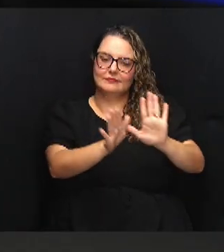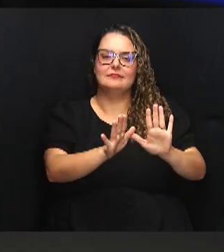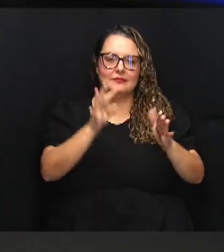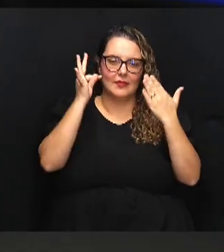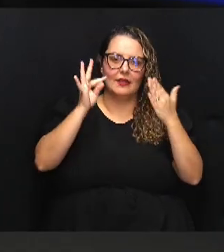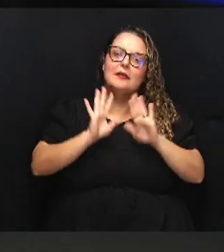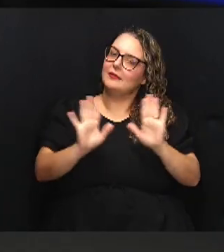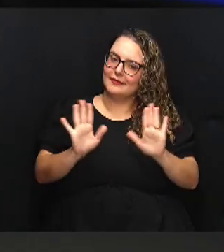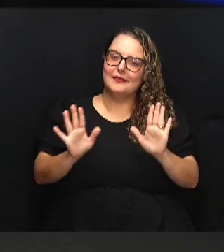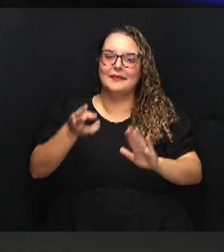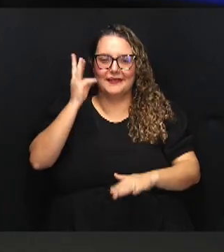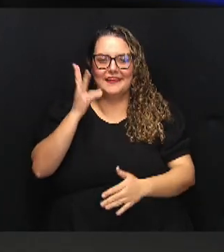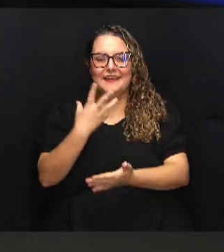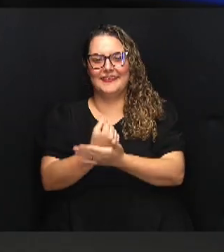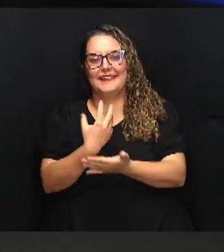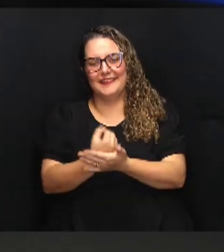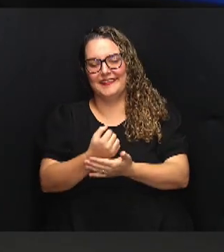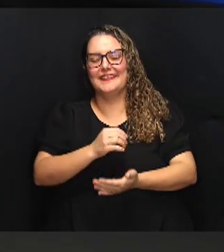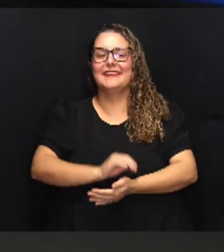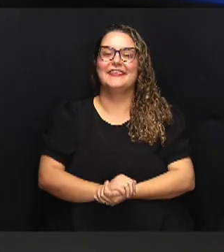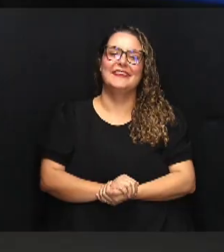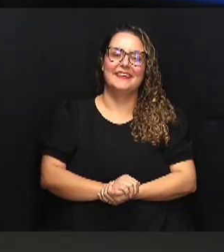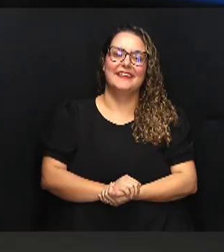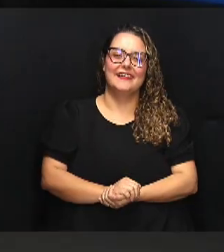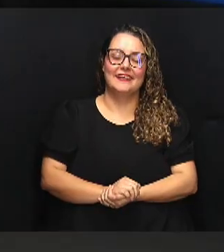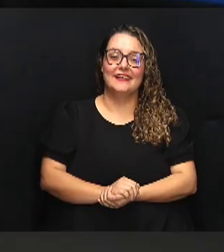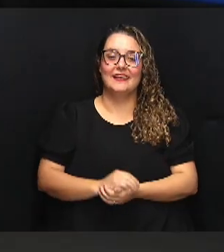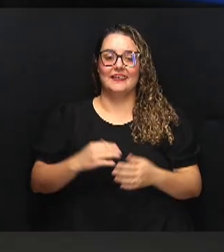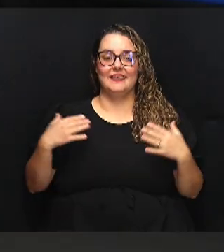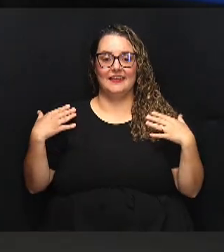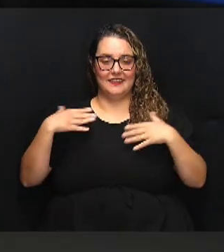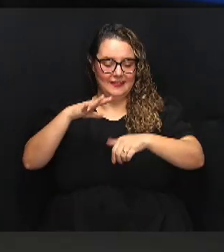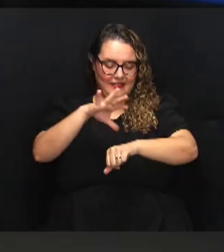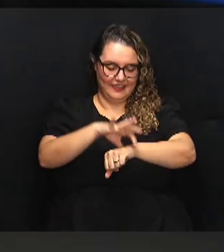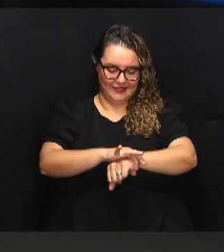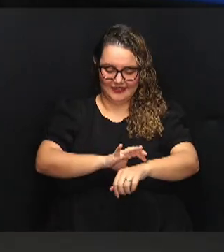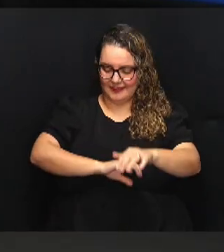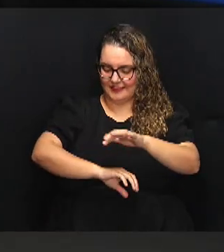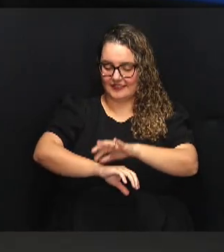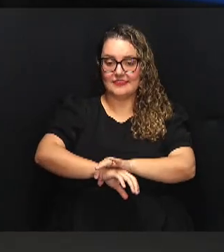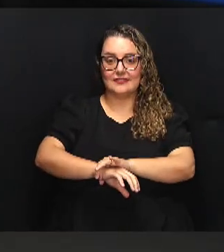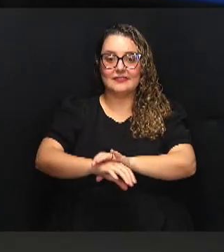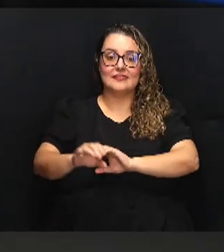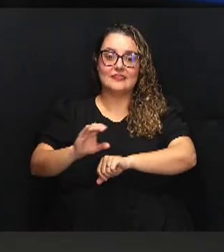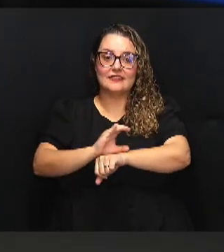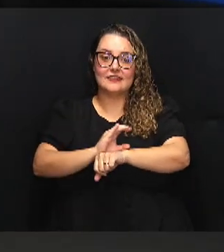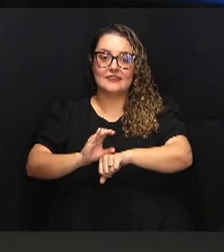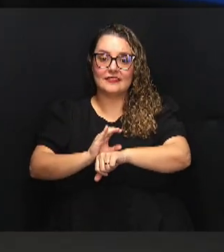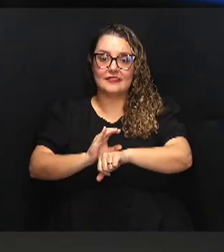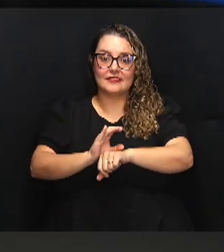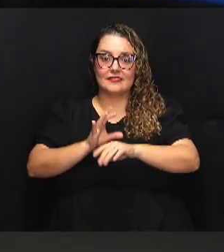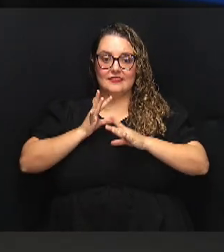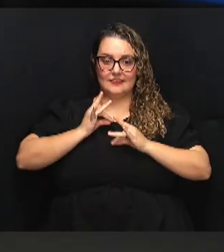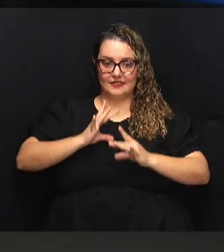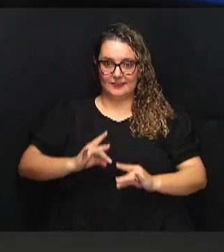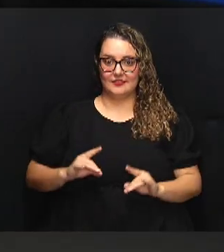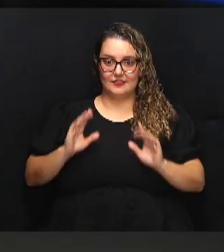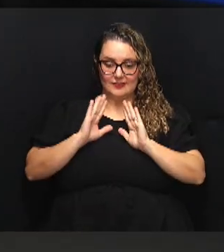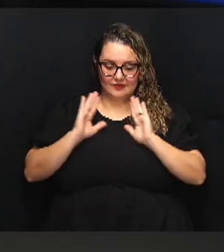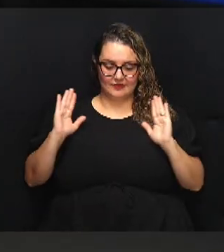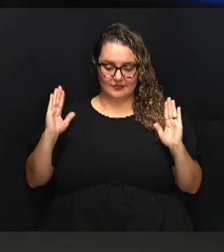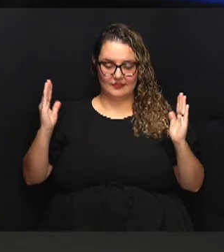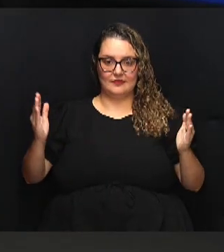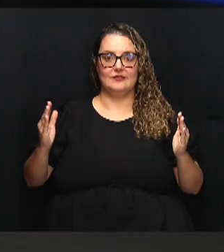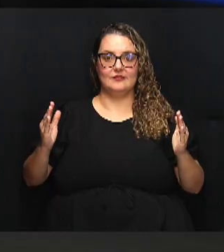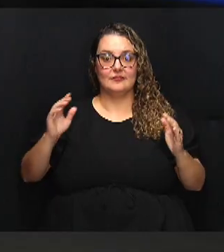não é aqui para o nosso podcast. Estou aqui com uma camisa cinza. O nosso estúdio, ele tem